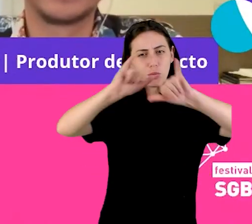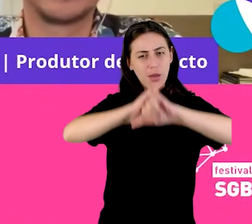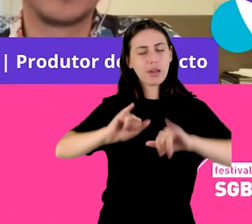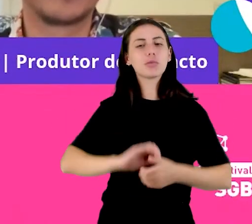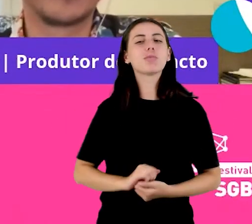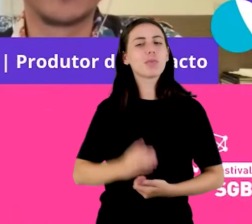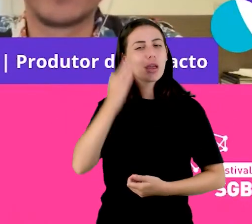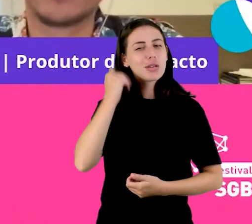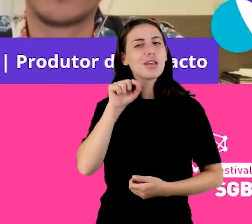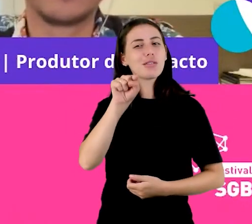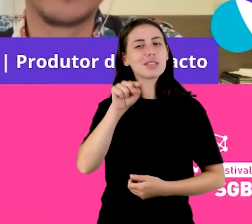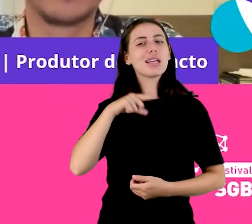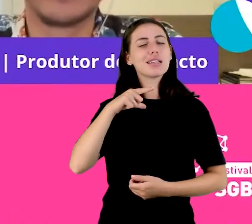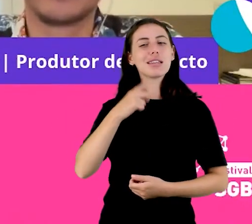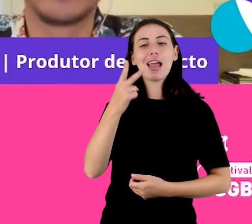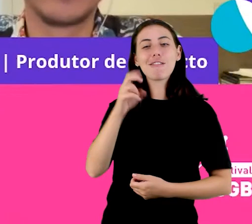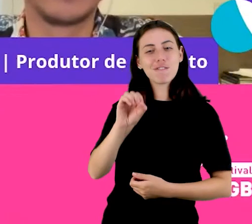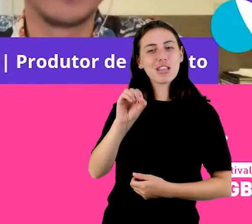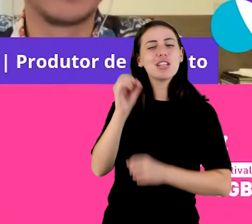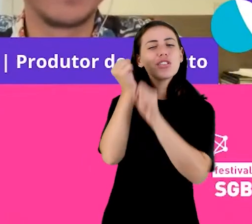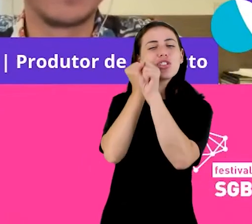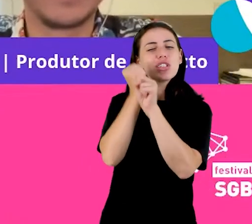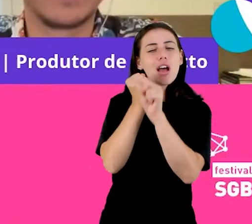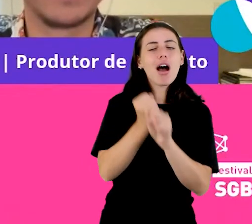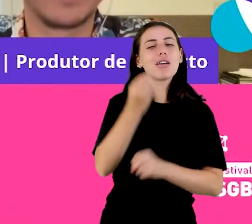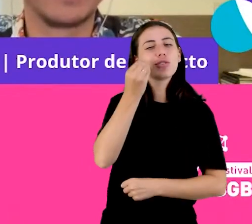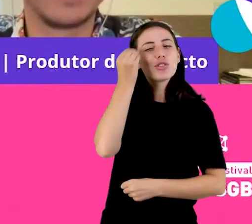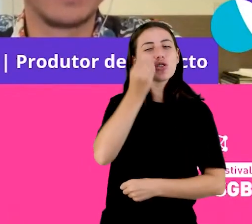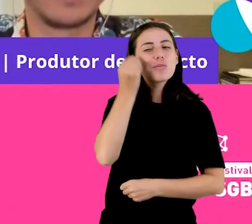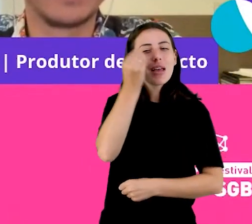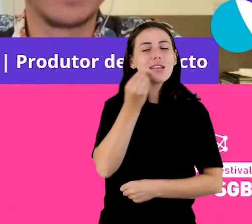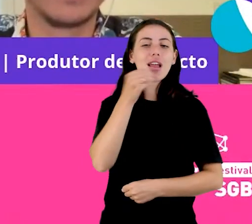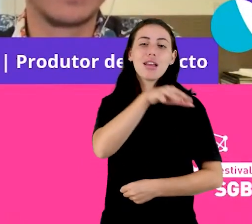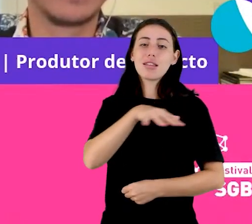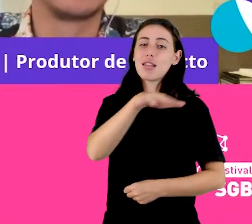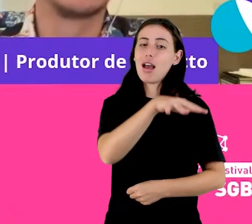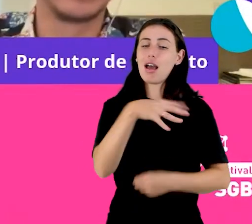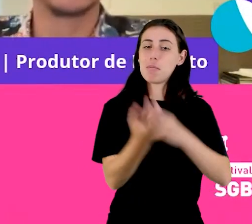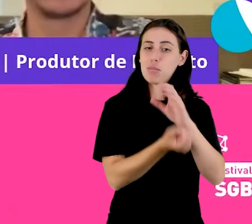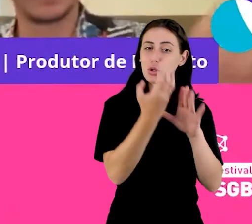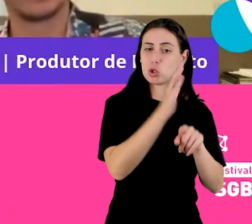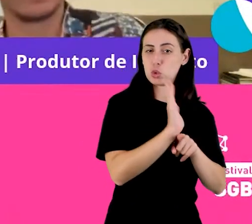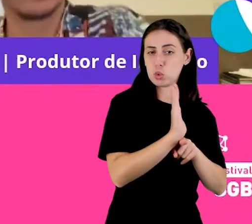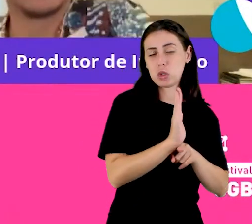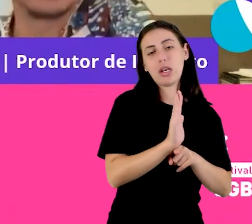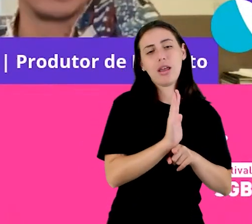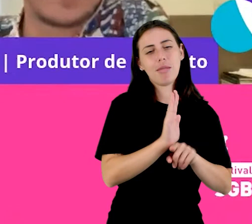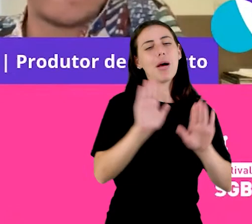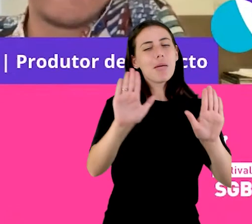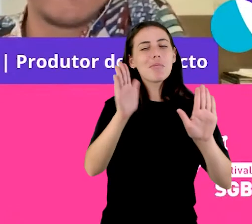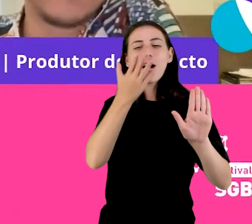De alguma forma, a gente vai fazer pequenas mudanças e vamos hackeando esse sistema com letra C de